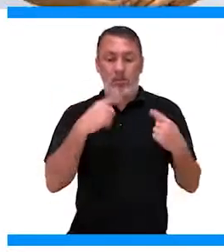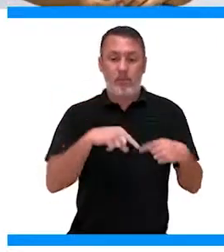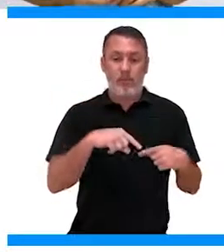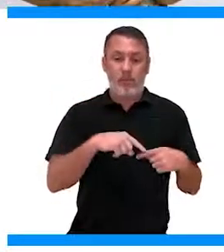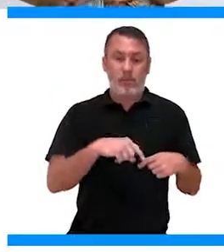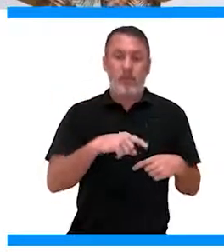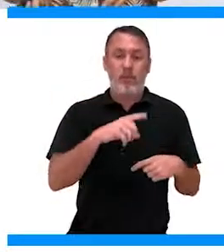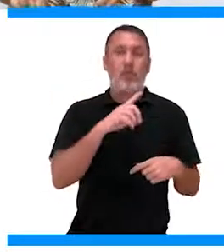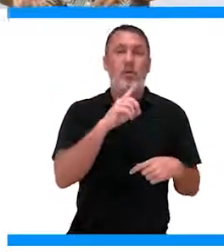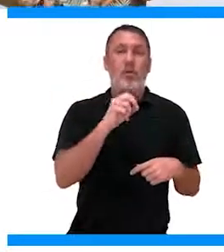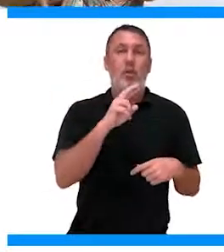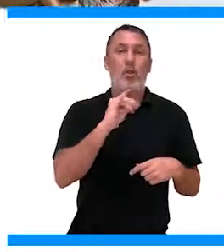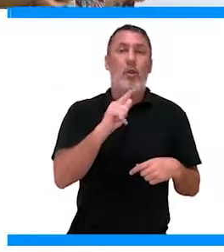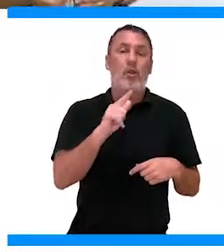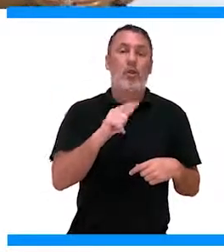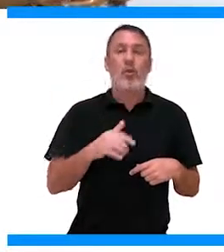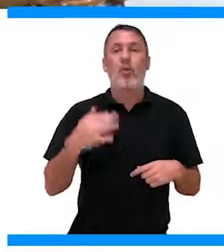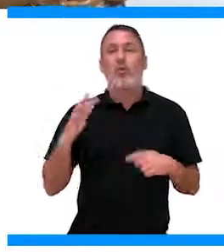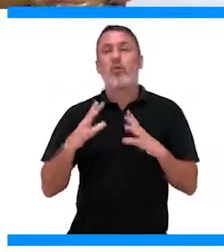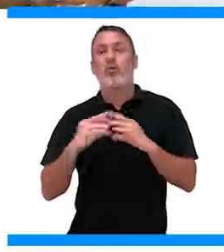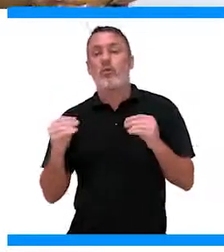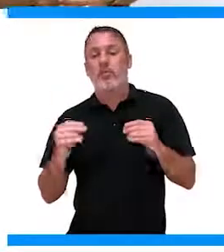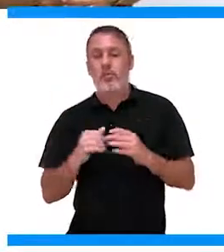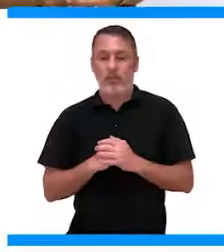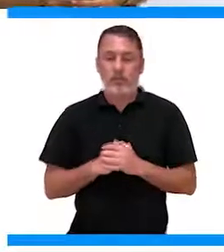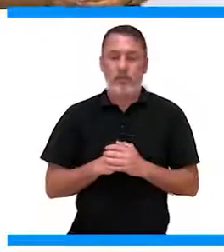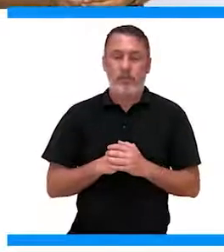dono. Ou tomou Doril, a dor sumiu.